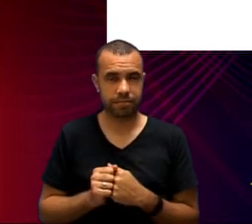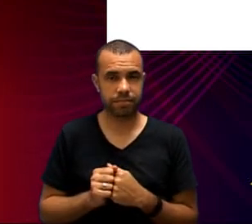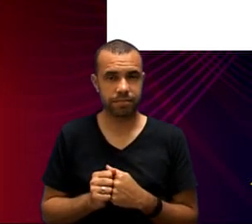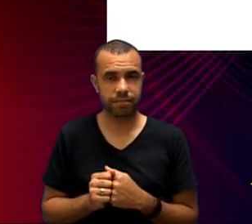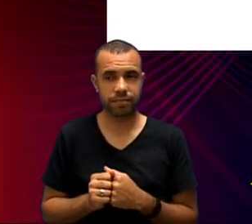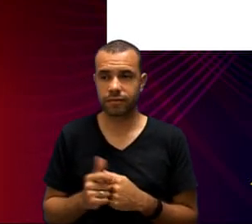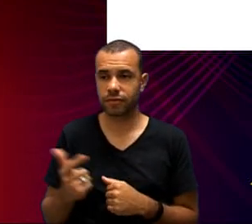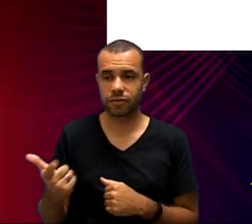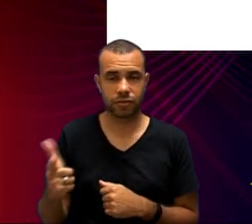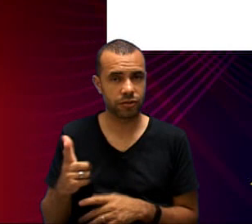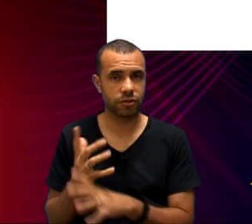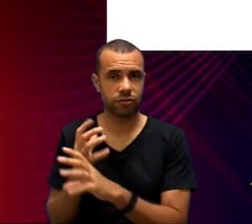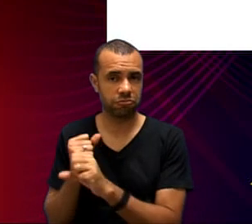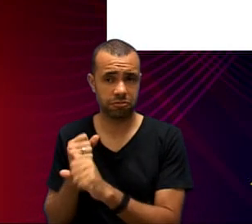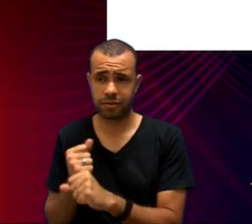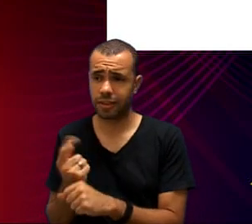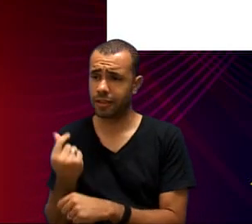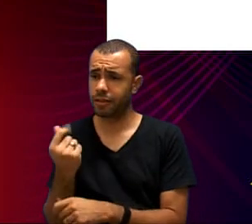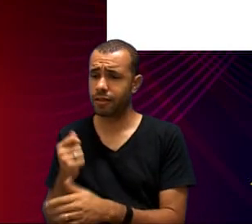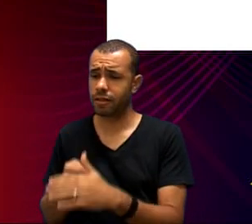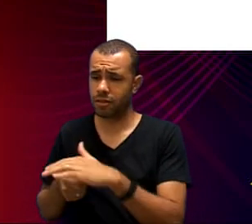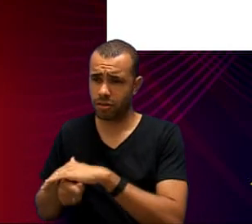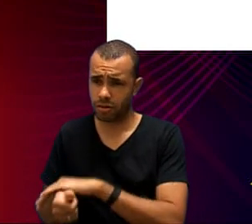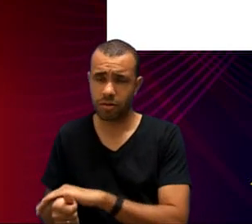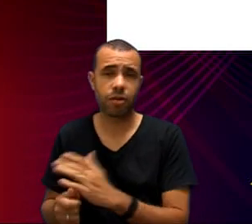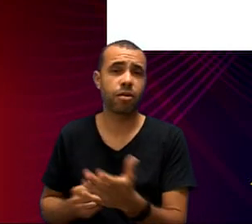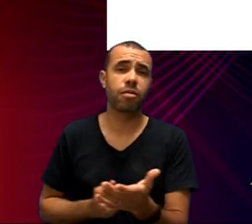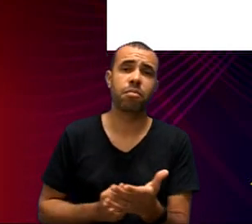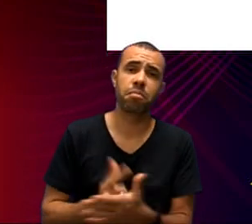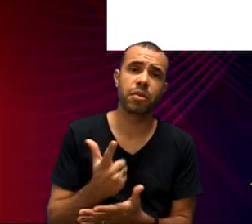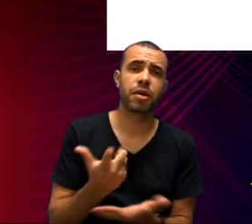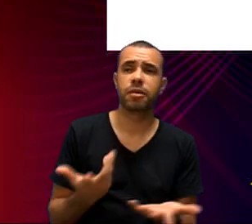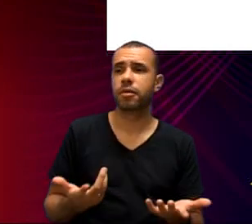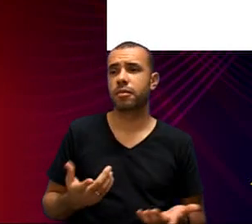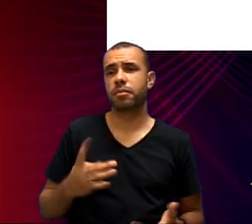não temos recurso para investir, para comprar mobiliário, para comprar